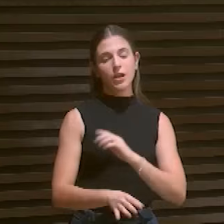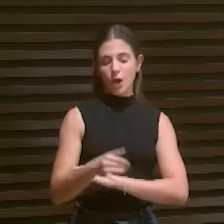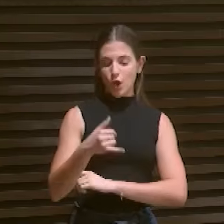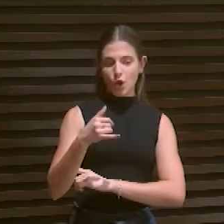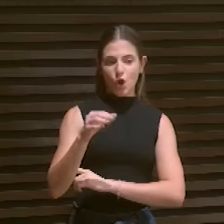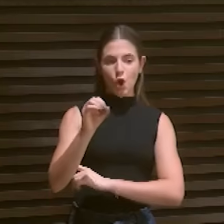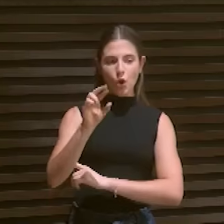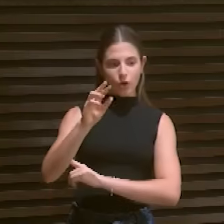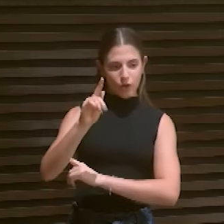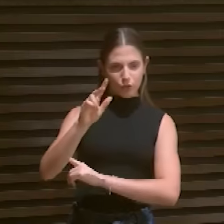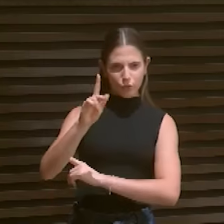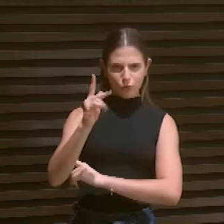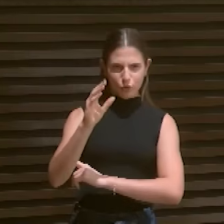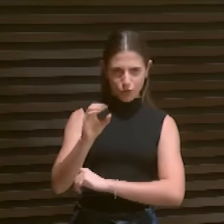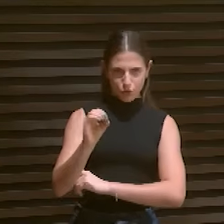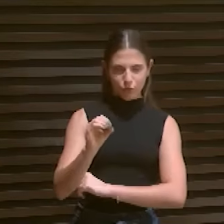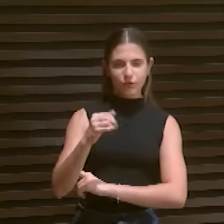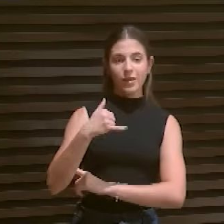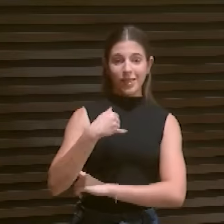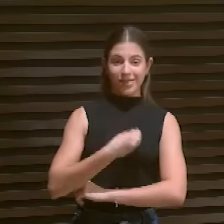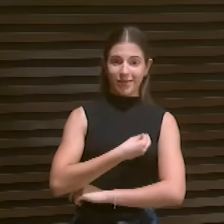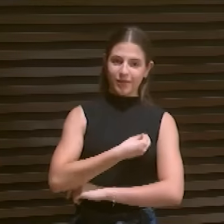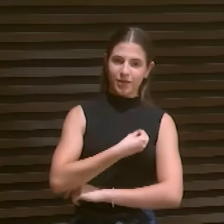orgulho. Orgulho da vida.